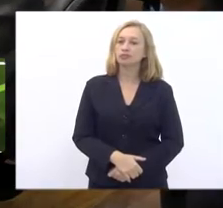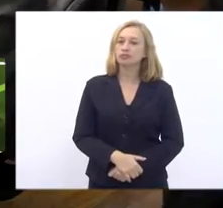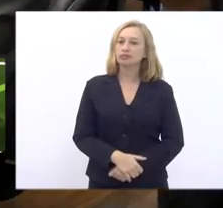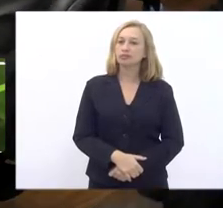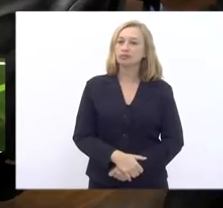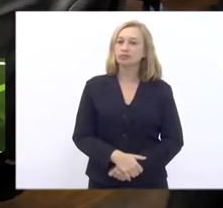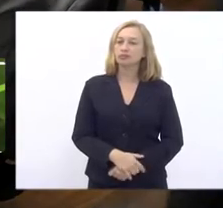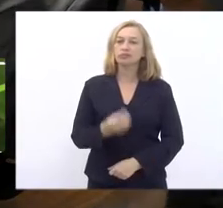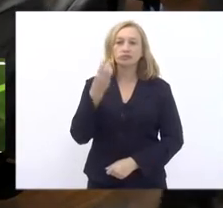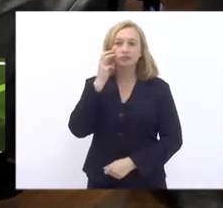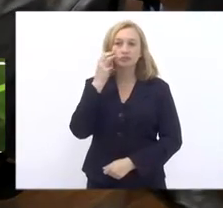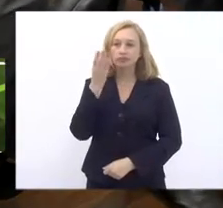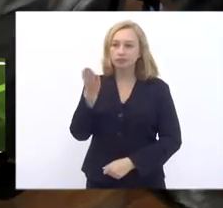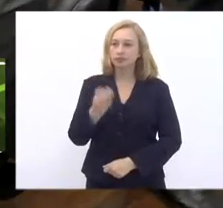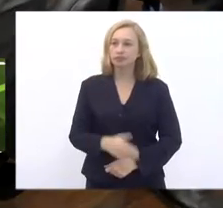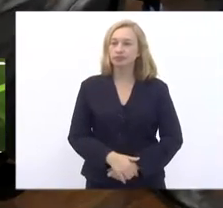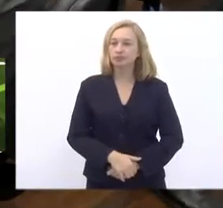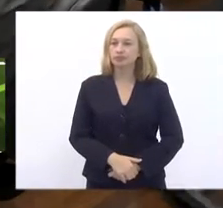Valdec.